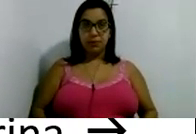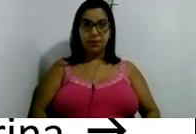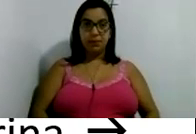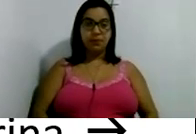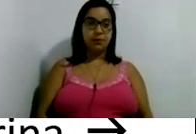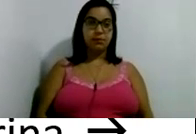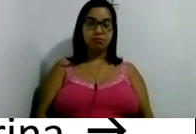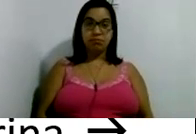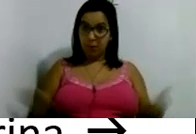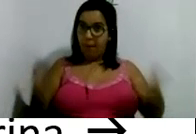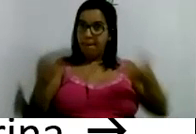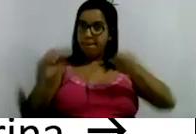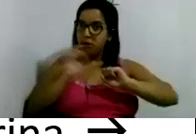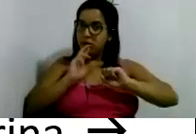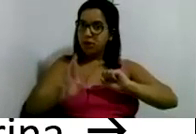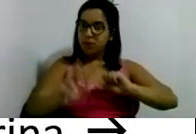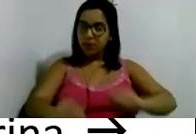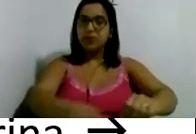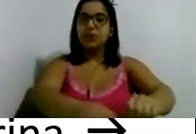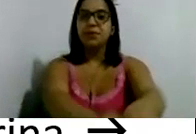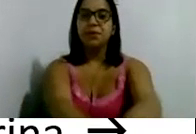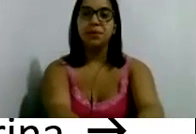Vamos lá, pessoal.